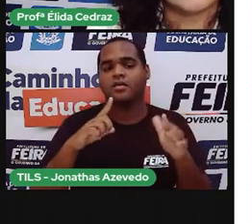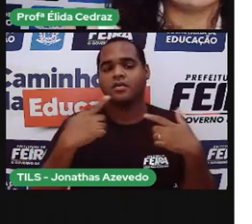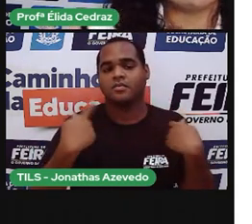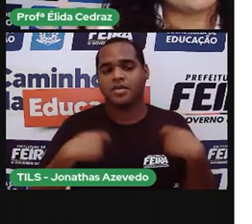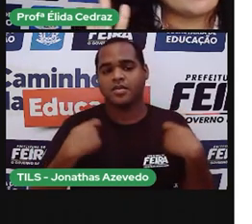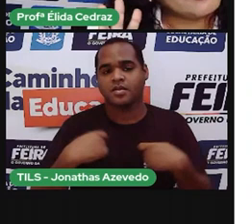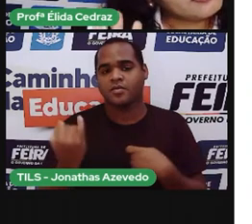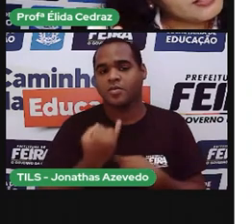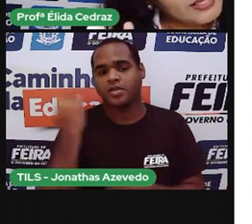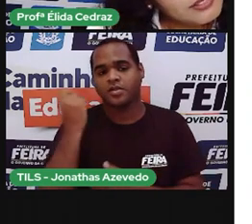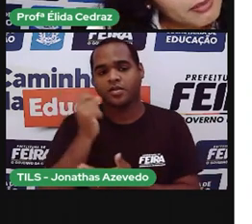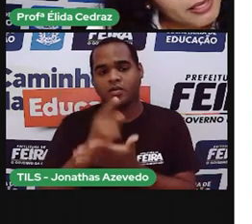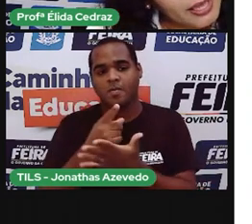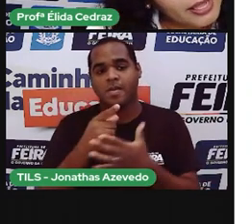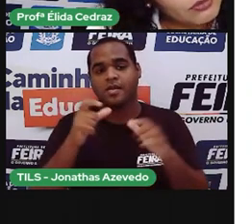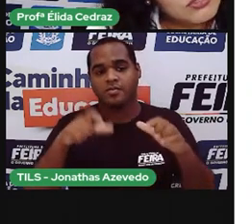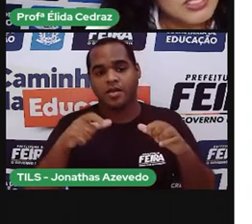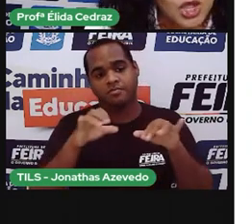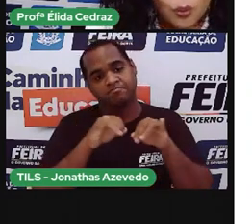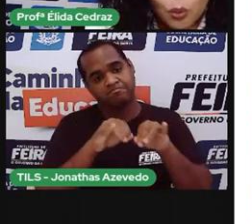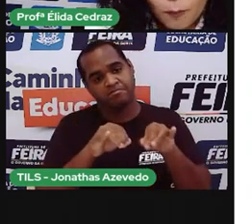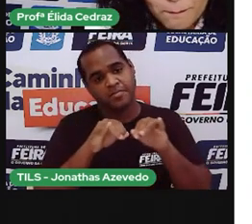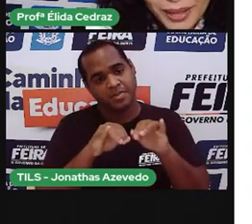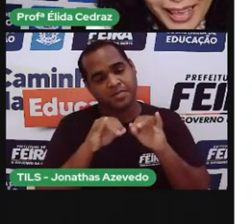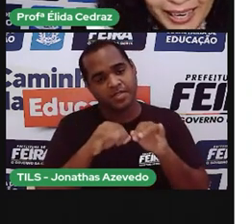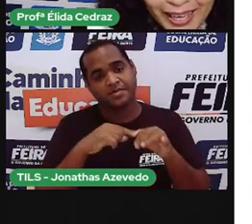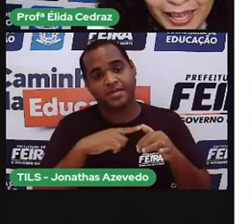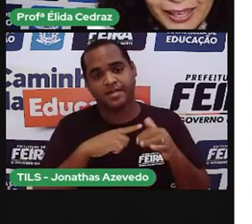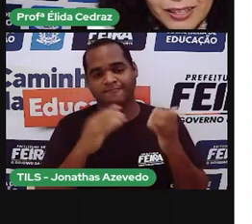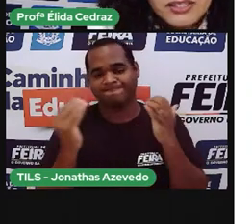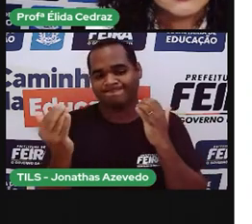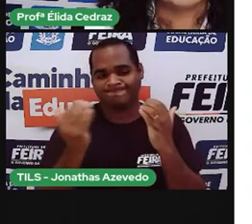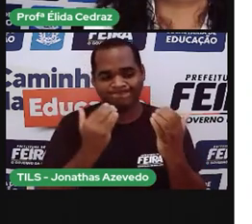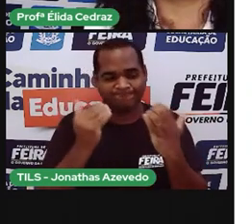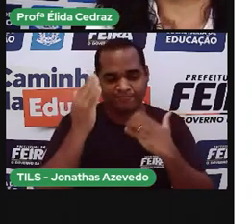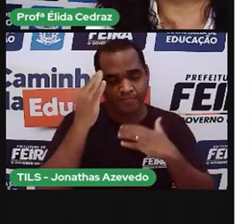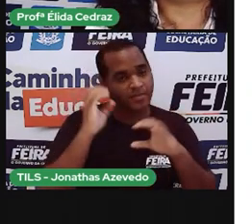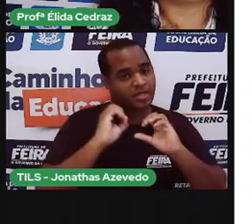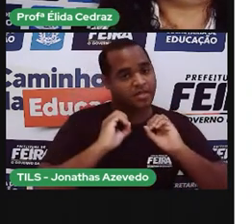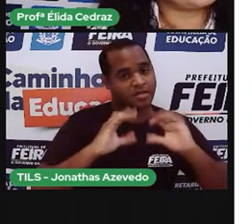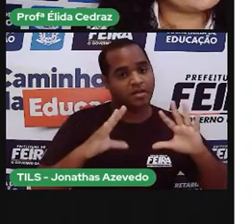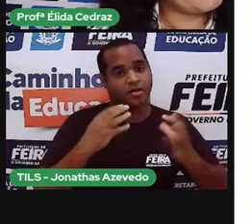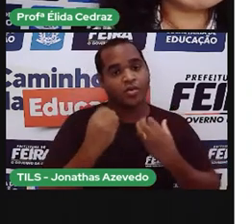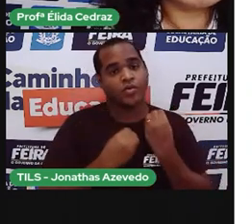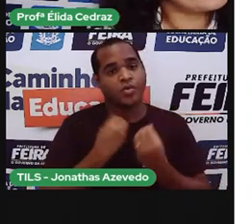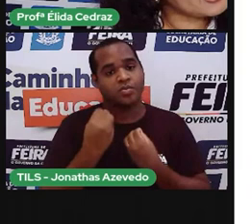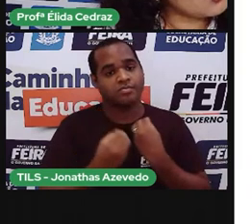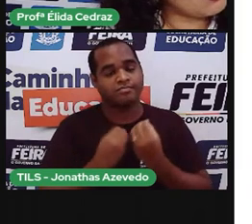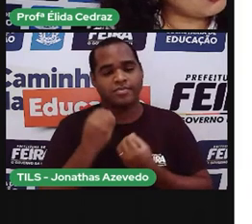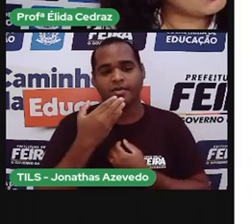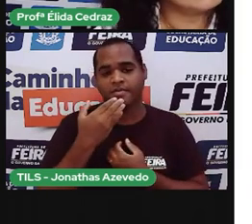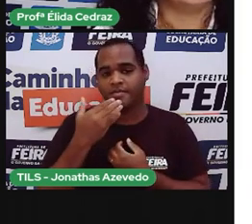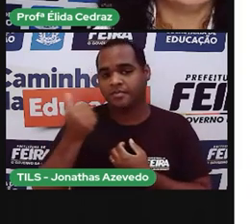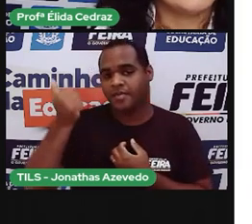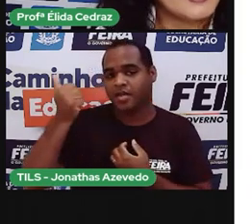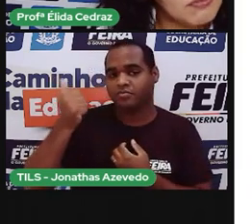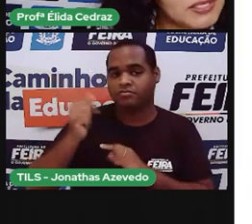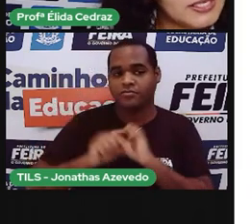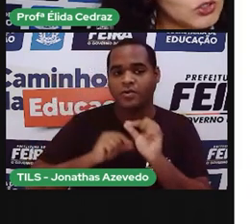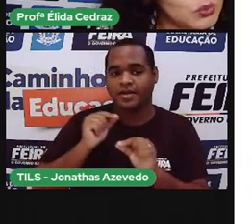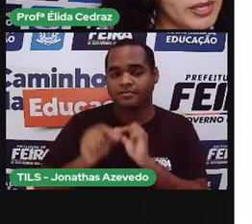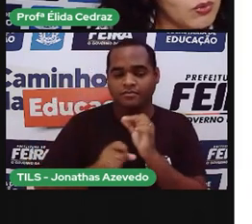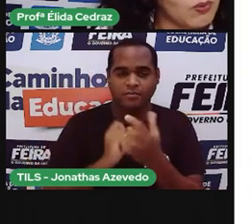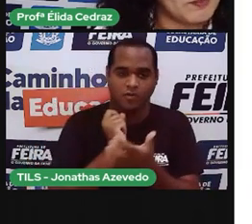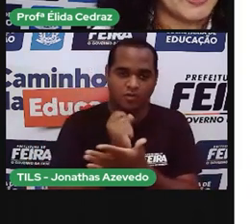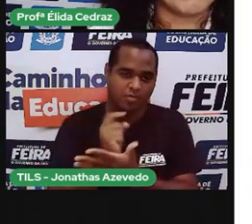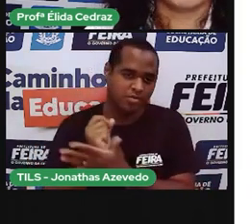comprar e foi em 3 mercados comparar para ver onde ficaria melhor ela fazer